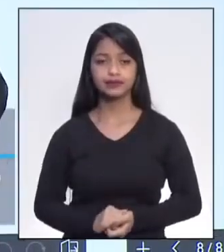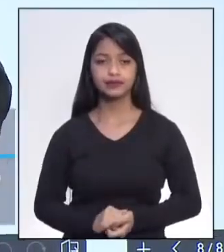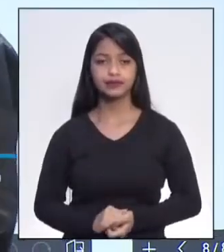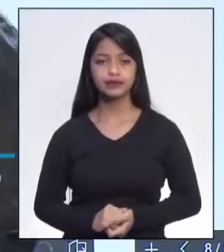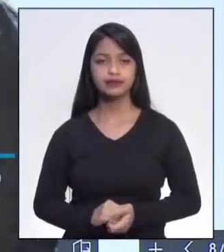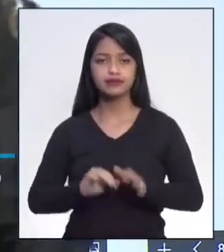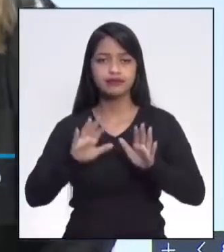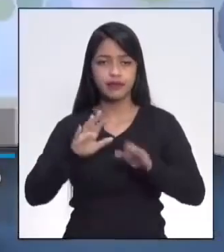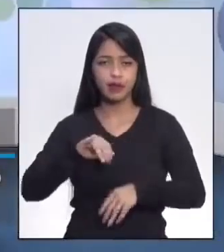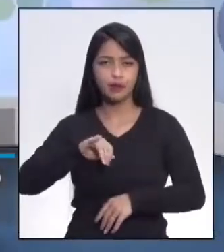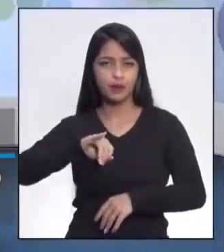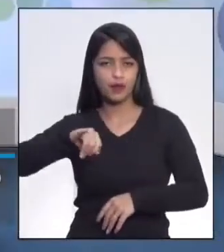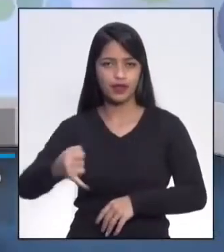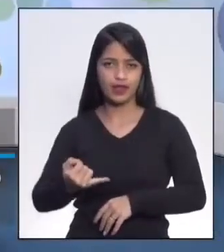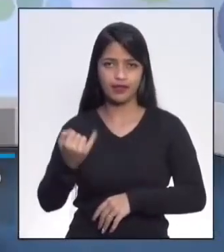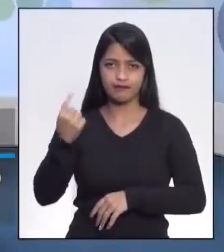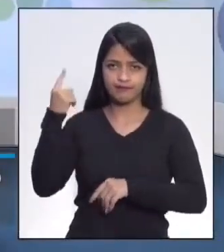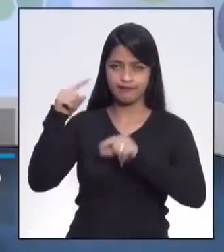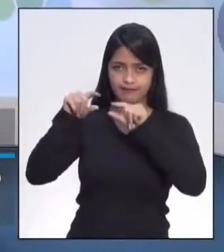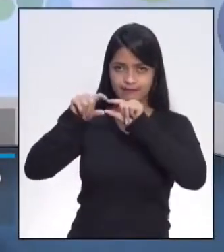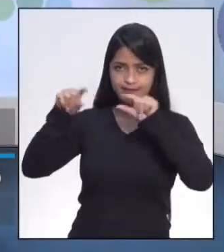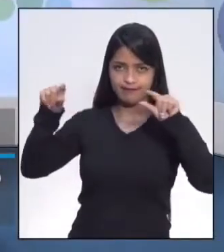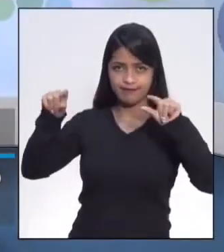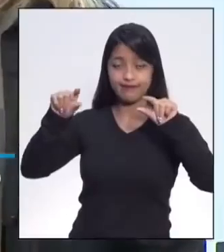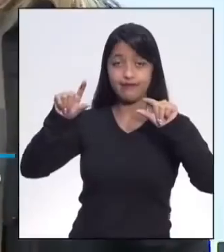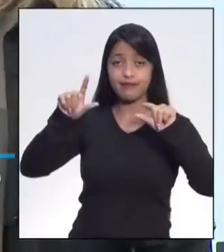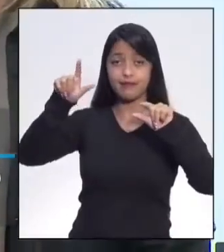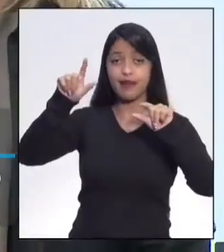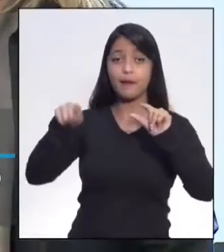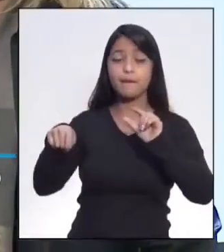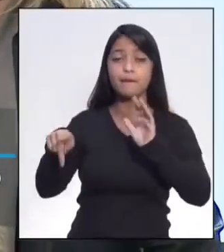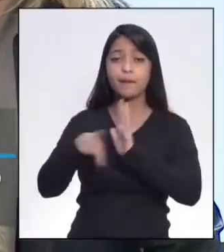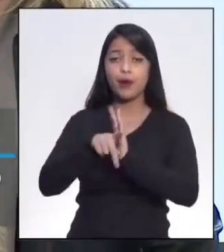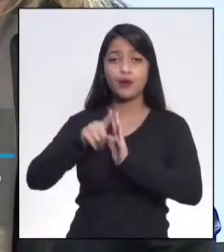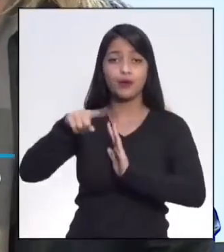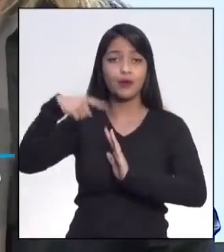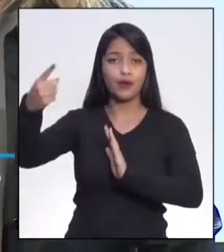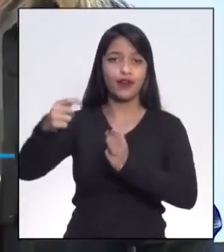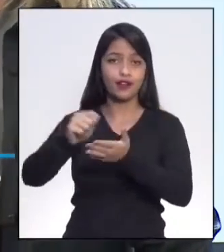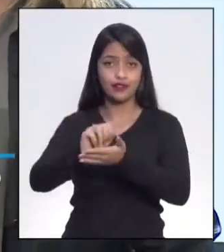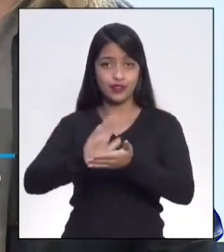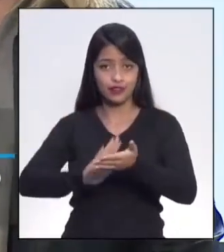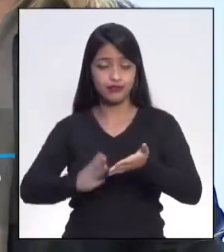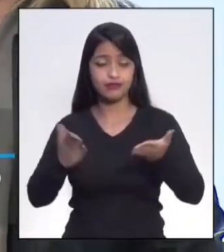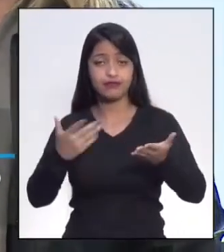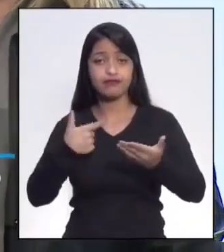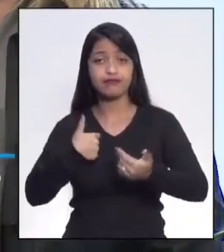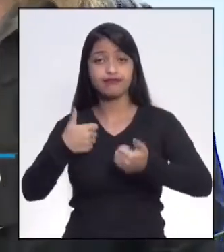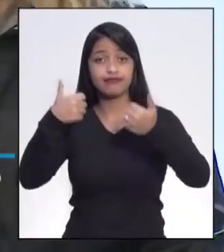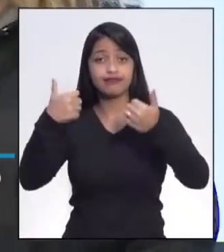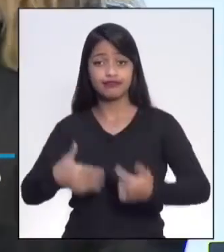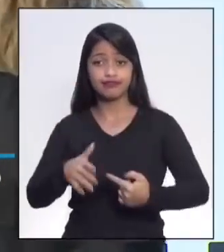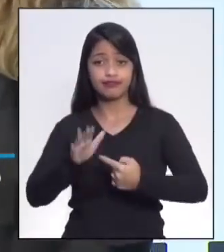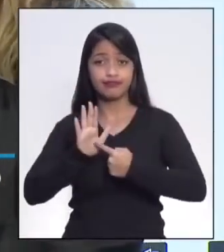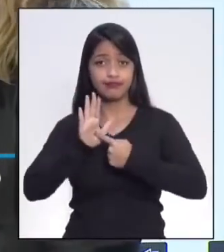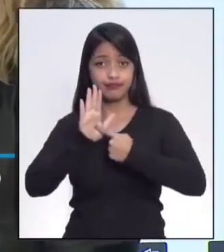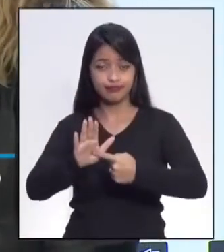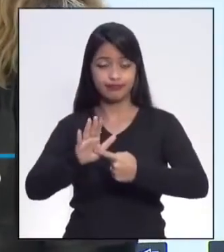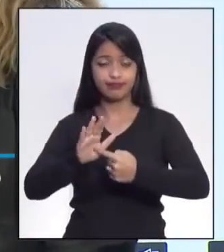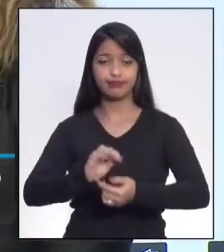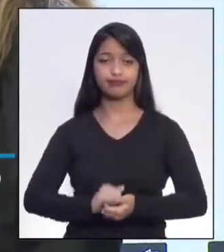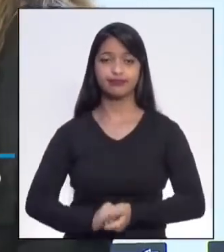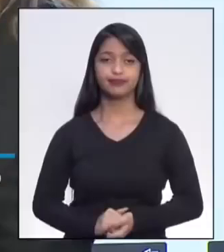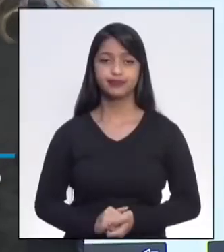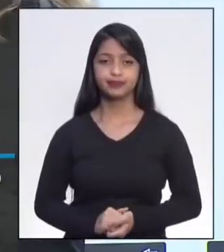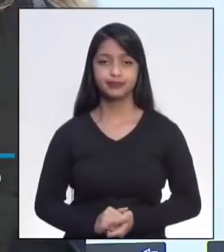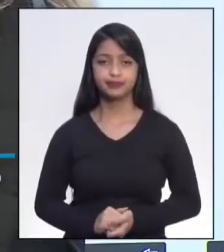vou aproveitar esse contexto aqui, que é da próxima atividade, para poder explicar uma ideia para vocês, e vocês vão utilizar para a resolução. Então,